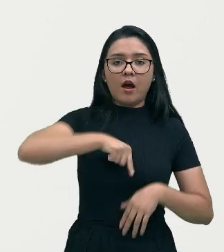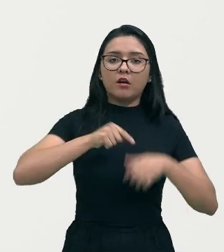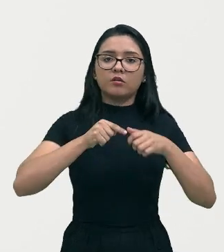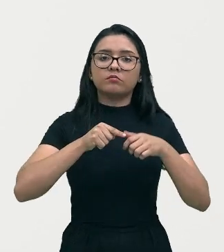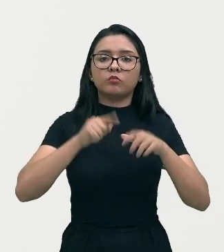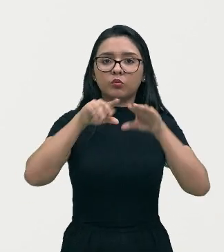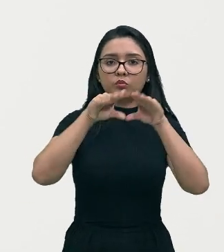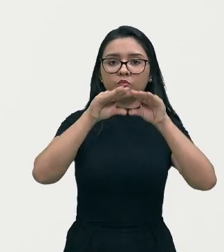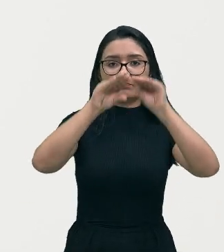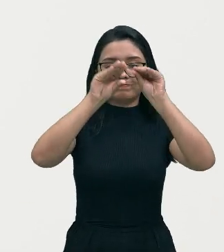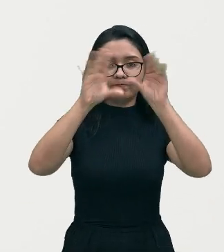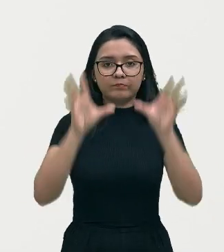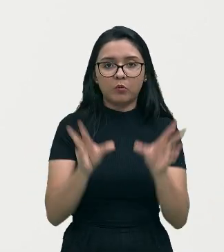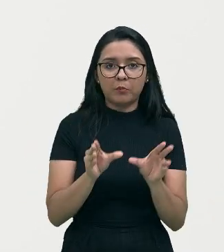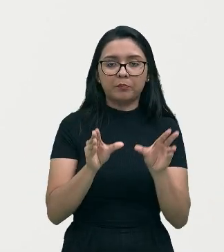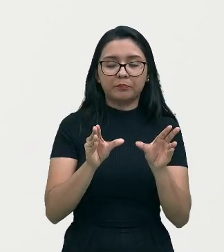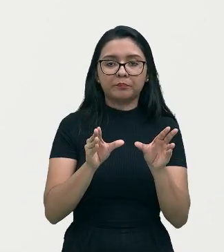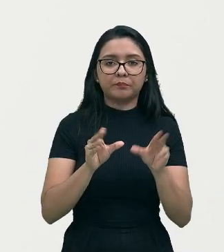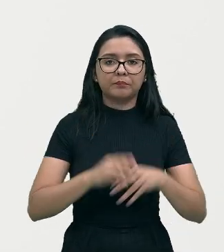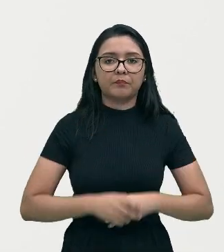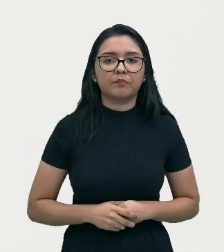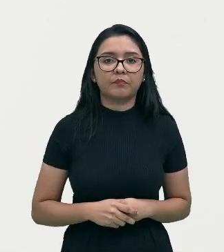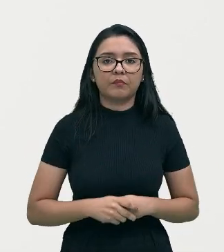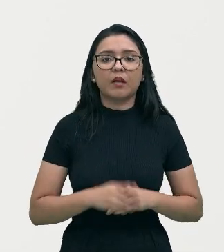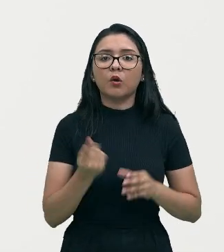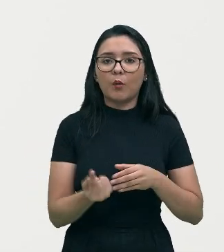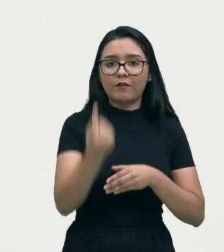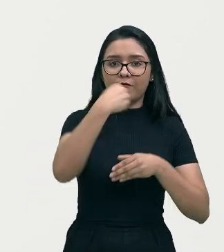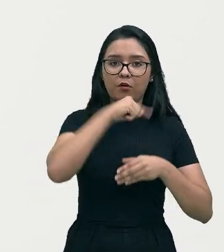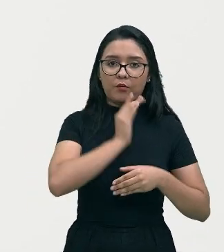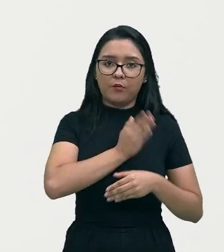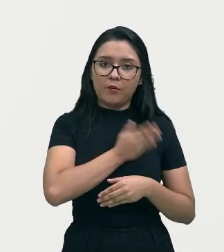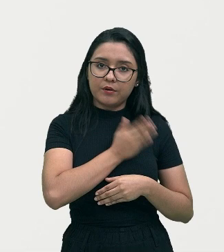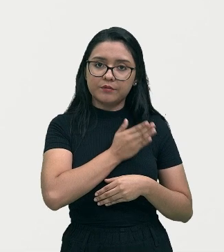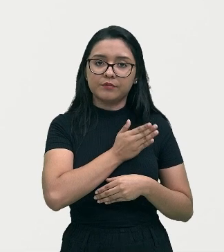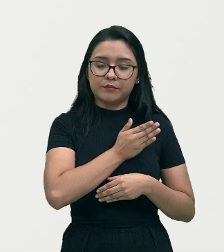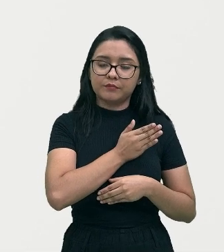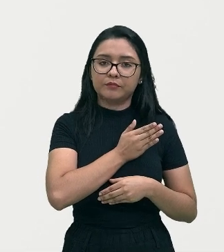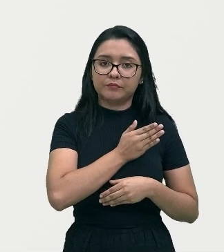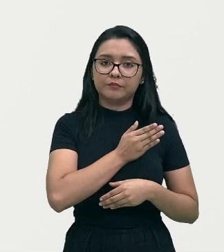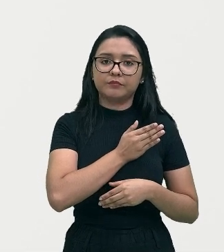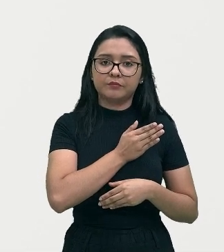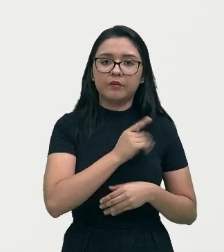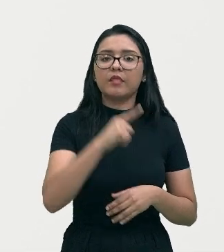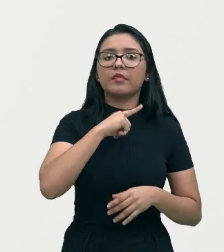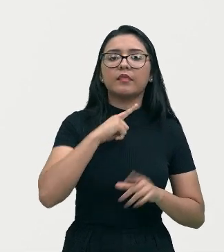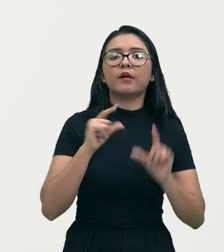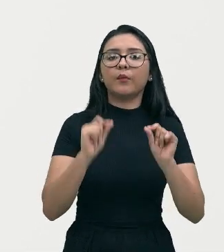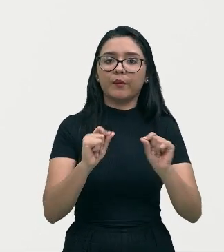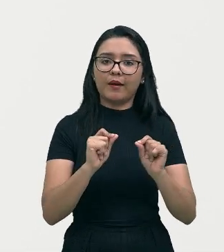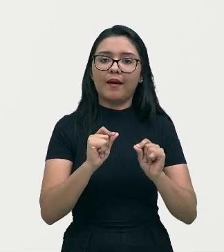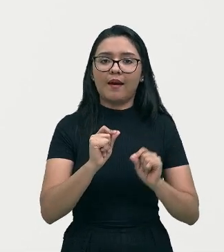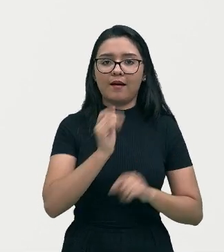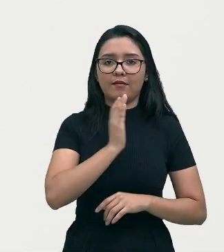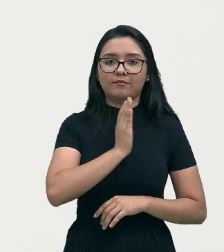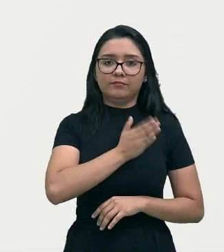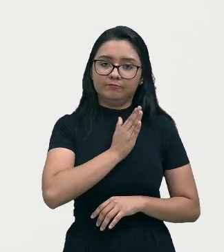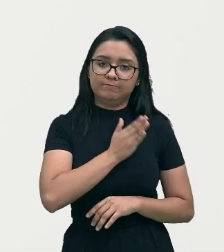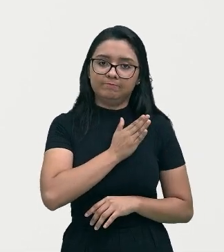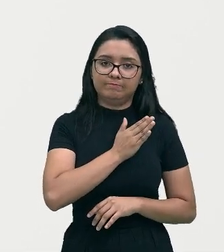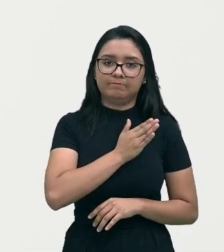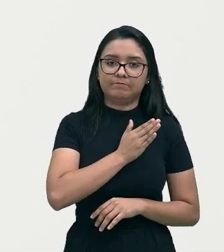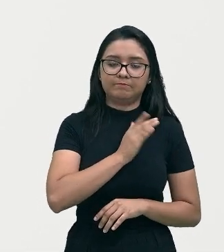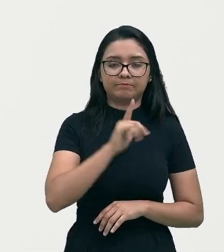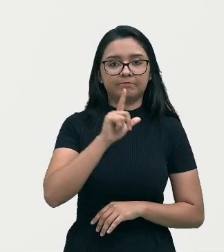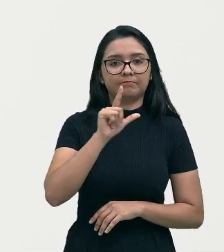tá? Então, quando esse sangue retornar dos pulmões para o coração, a gente tem a pequena circulação. Então, a